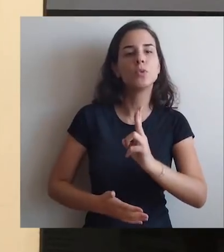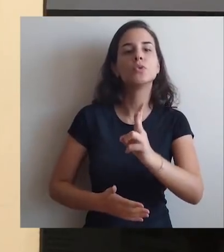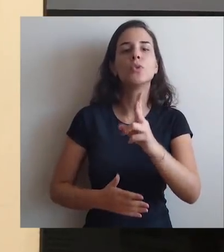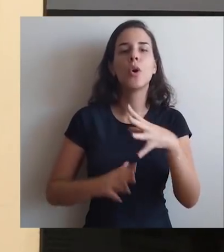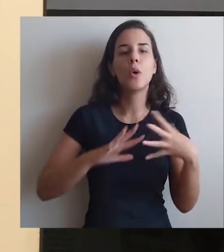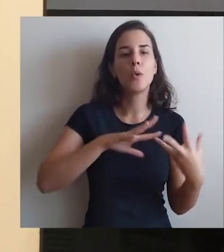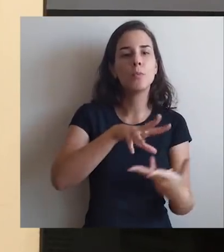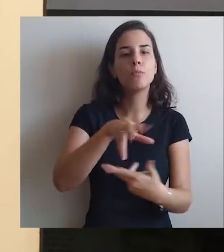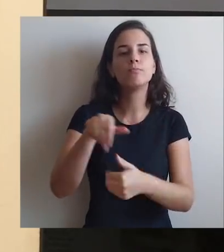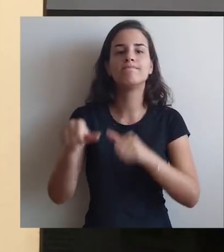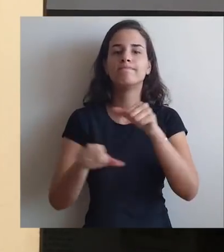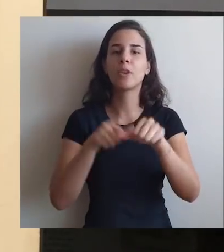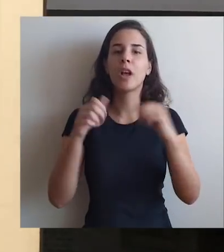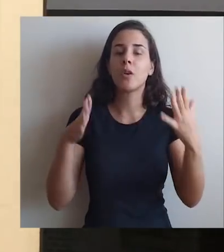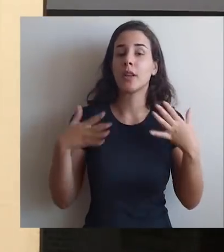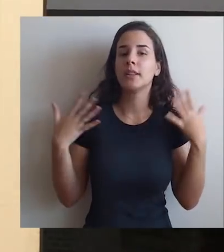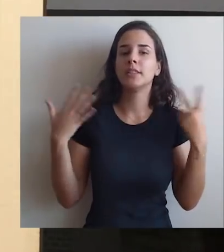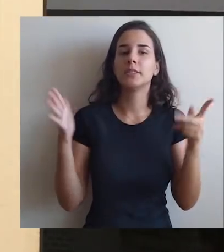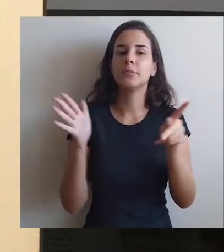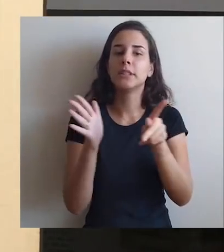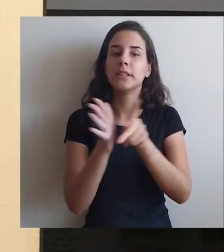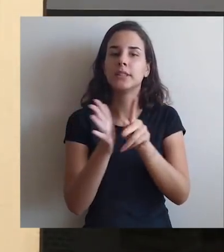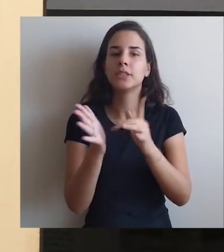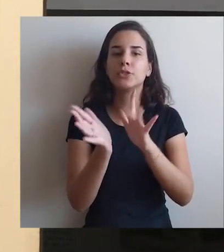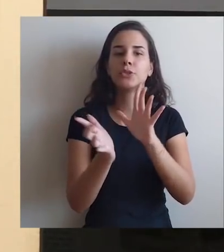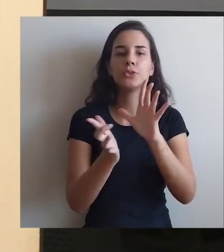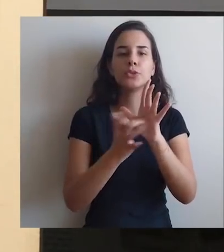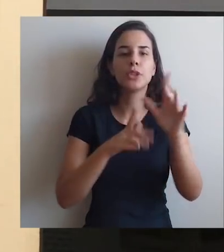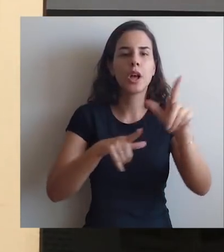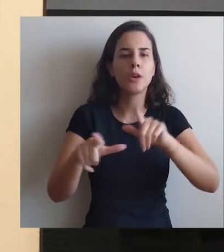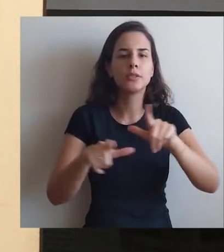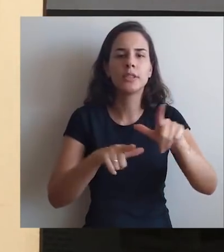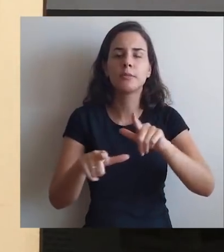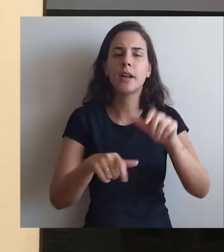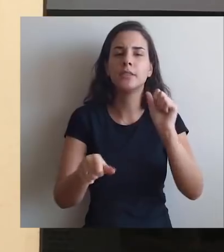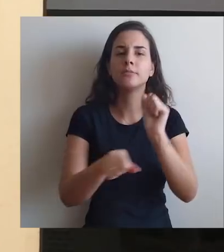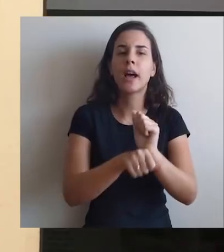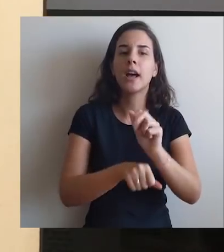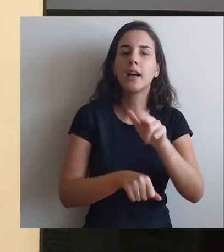campanha continua. Transformar o mundo com a alegria de Jesus é uma